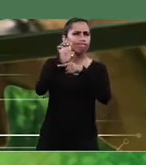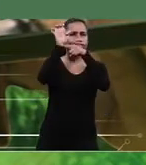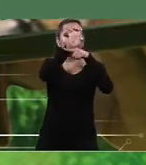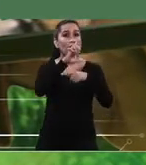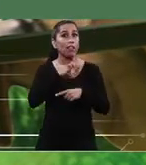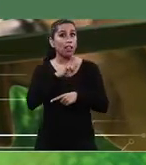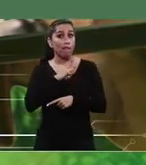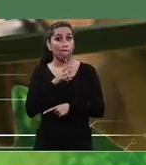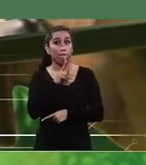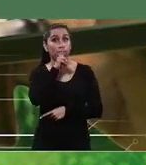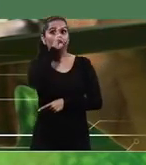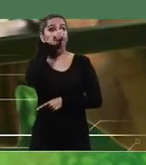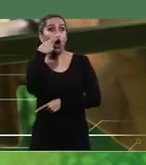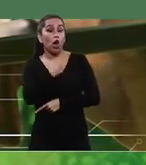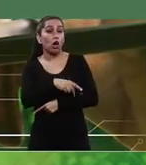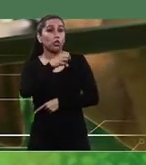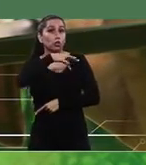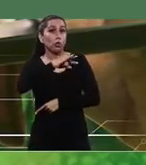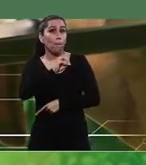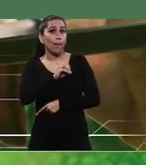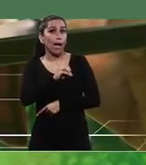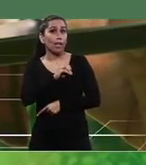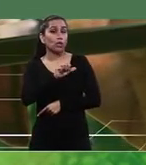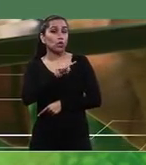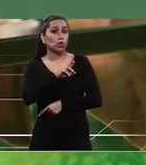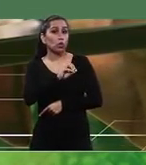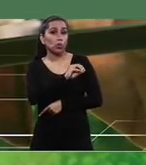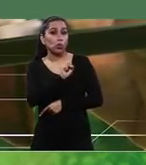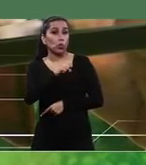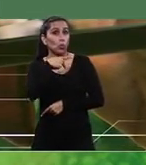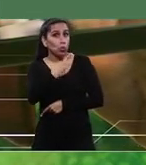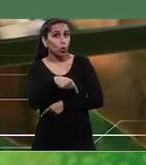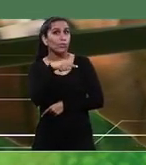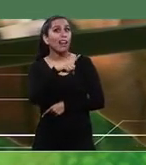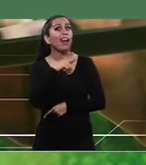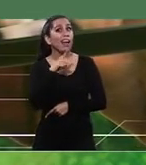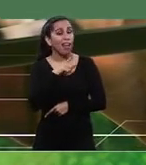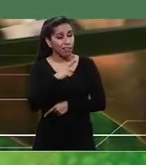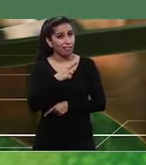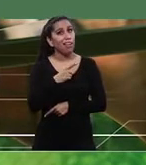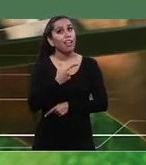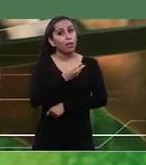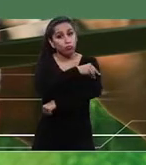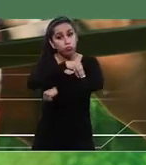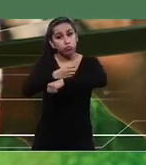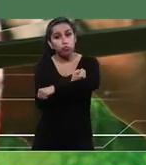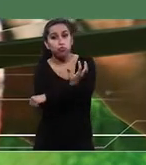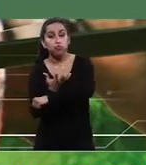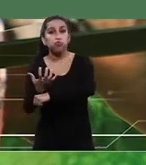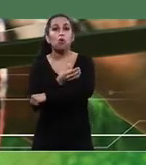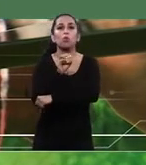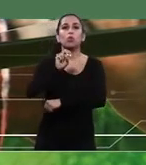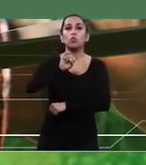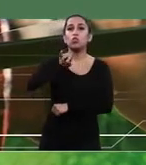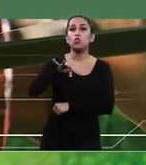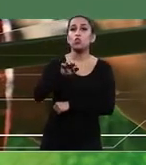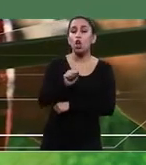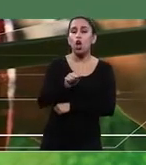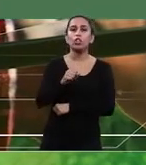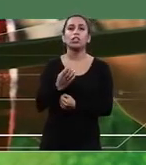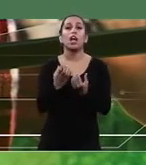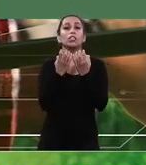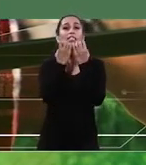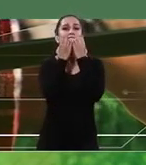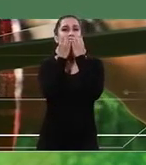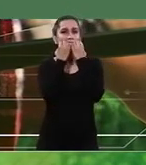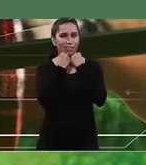Mato Grosso nesse valor exportado, até pela questão do cultivo da soja, entre outros produtos, do milho também. Né? Vem